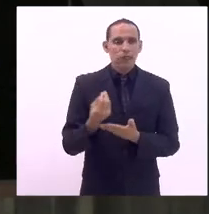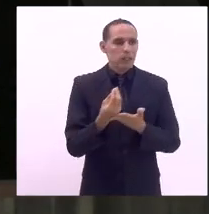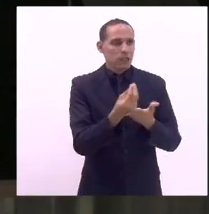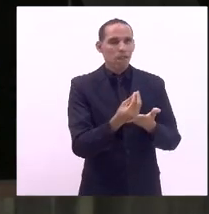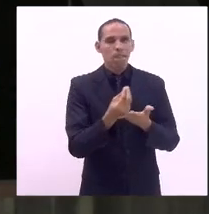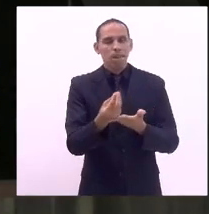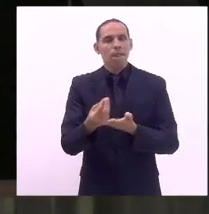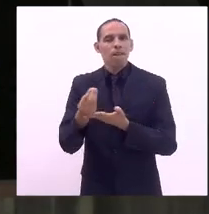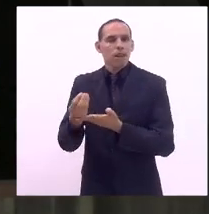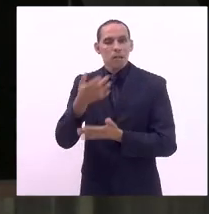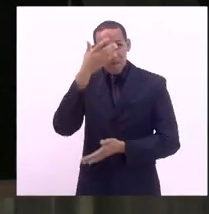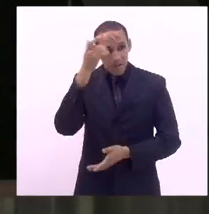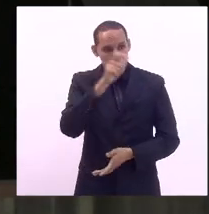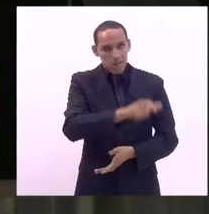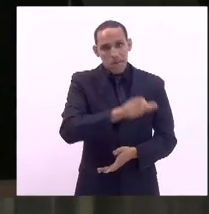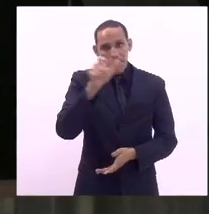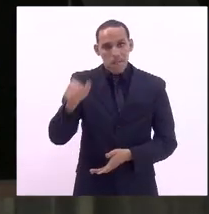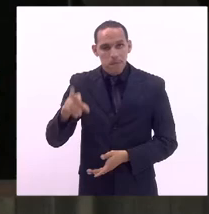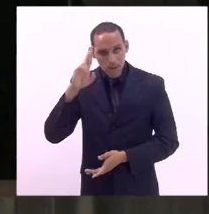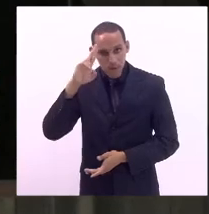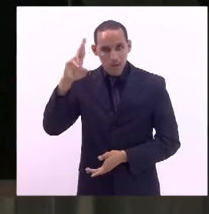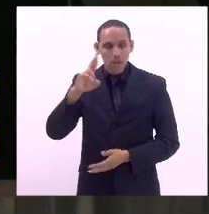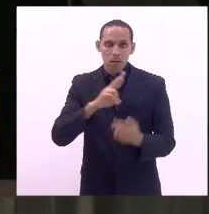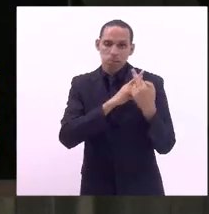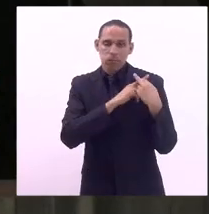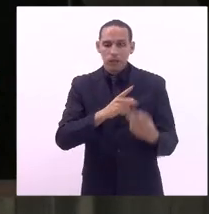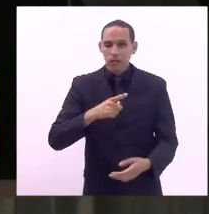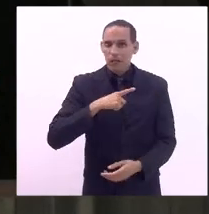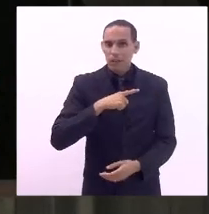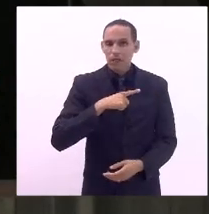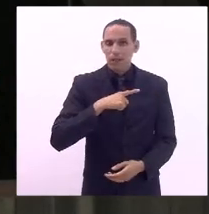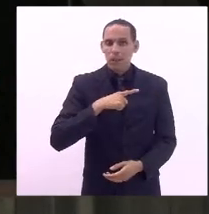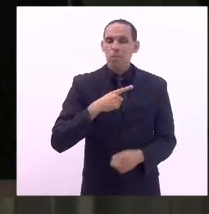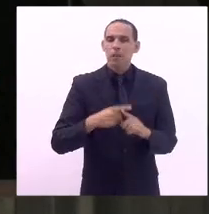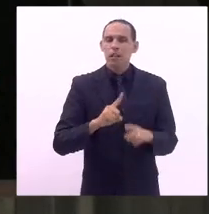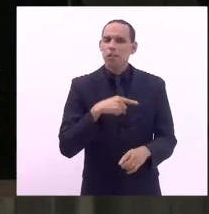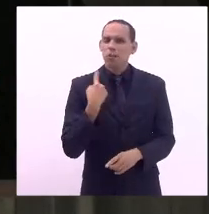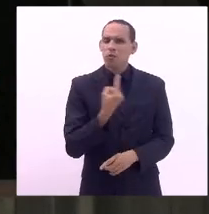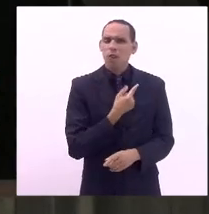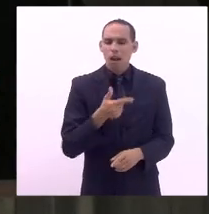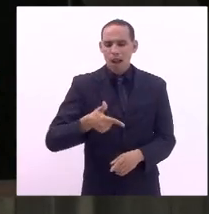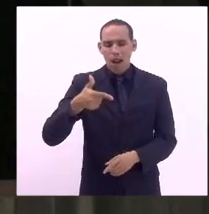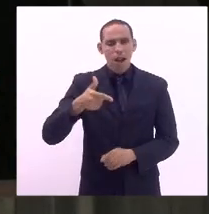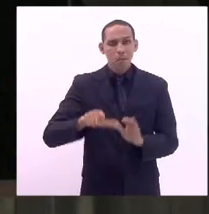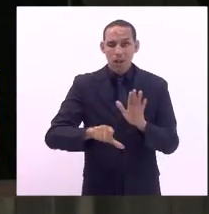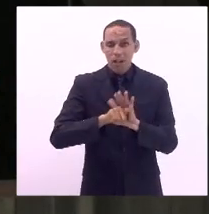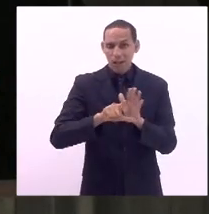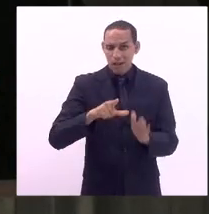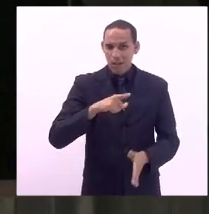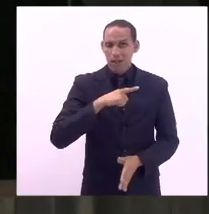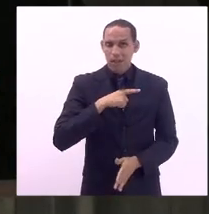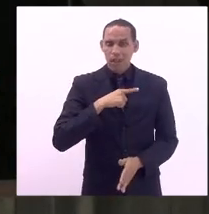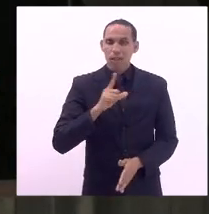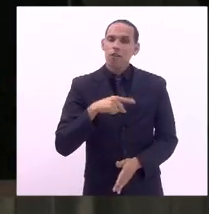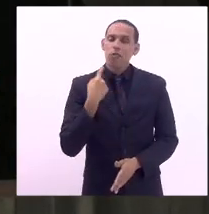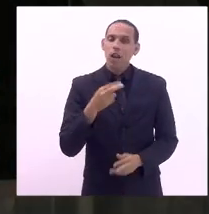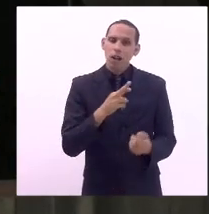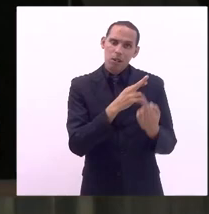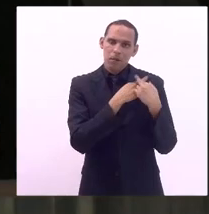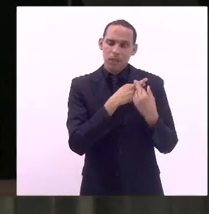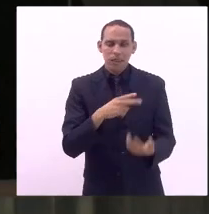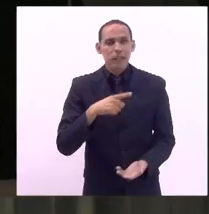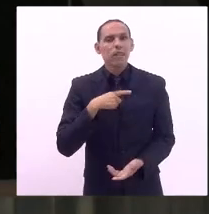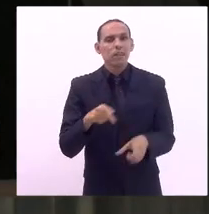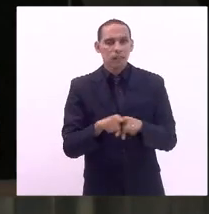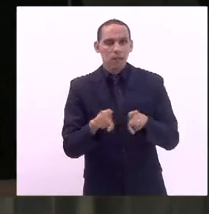quem tem responsabilidade, porque quando nós temos uma arma legalizada, temos que ter a